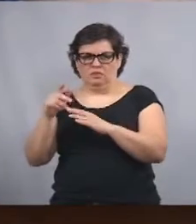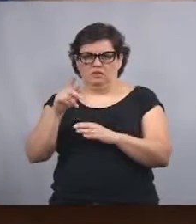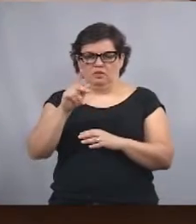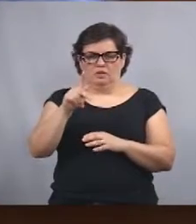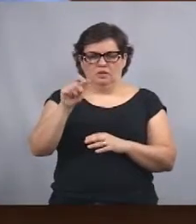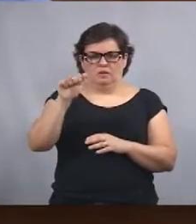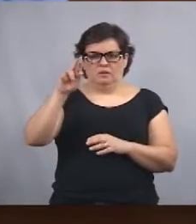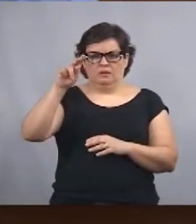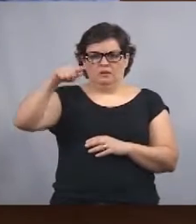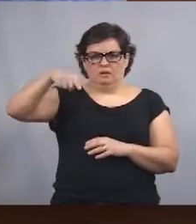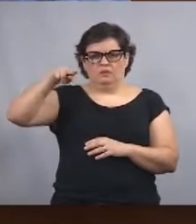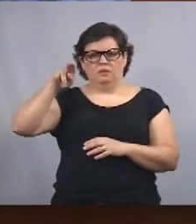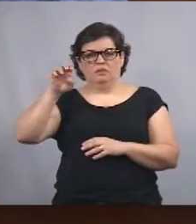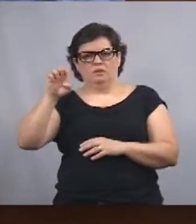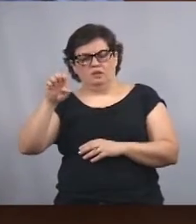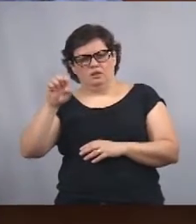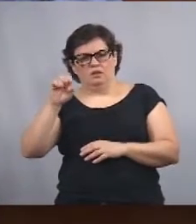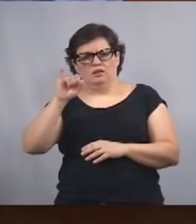se eu não me engano.